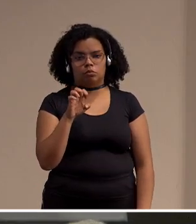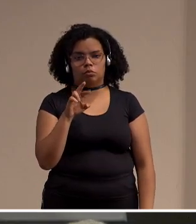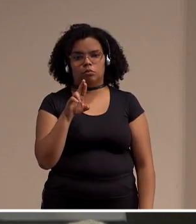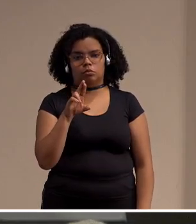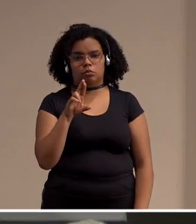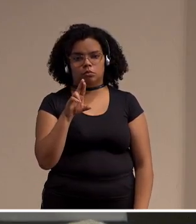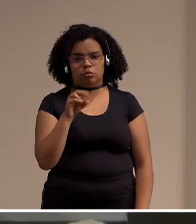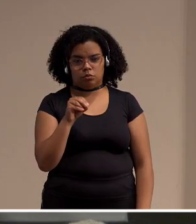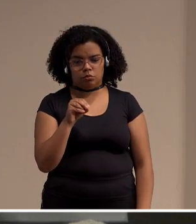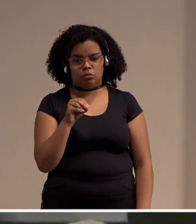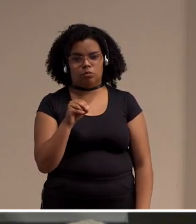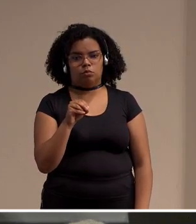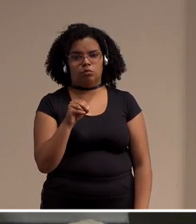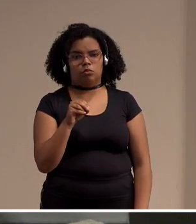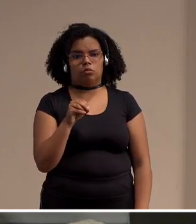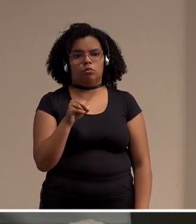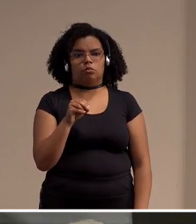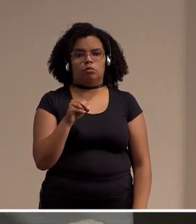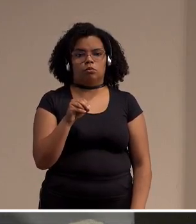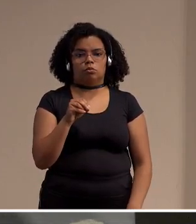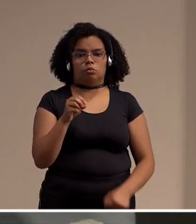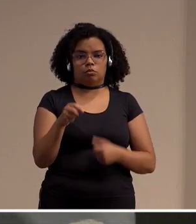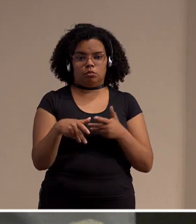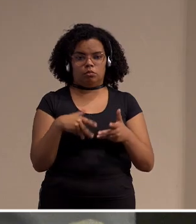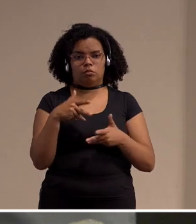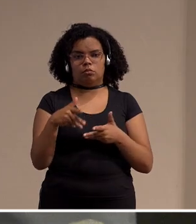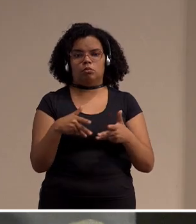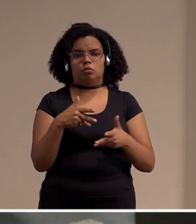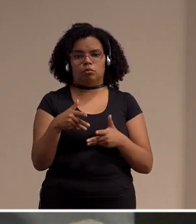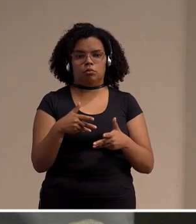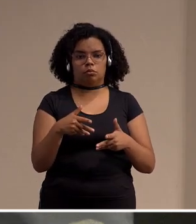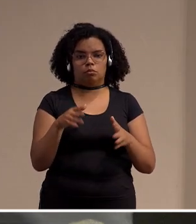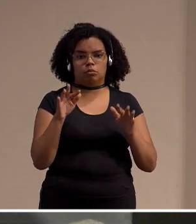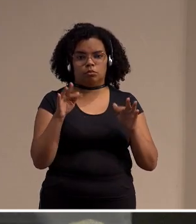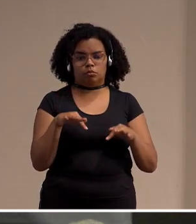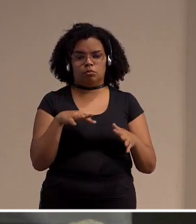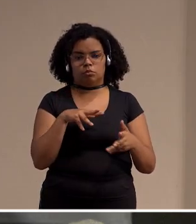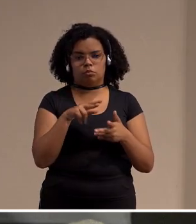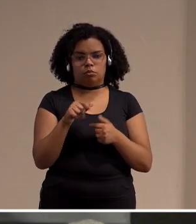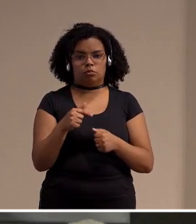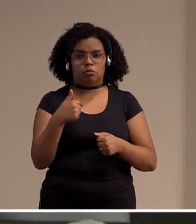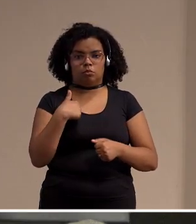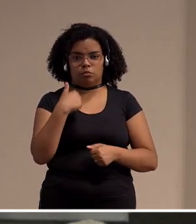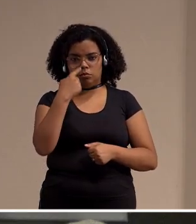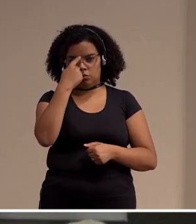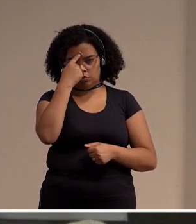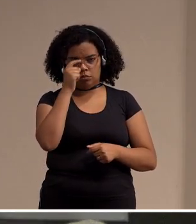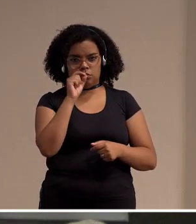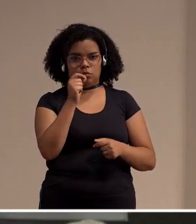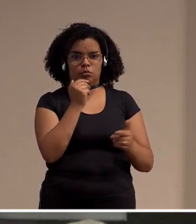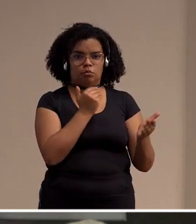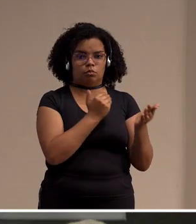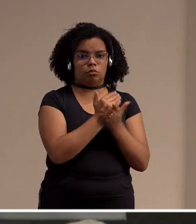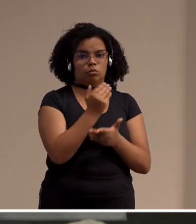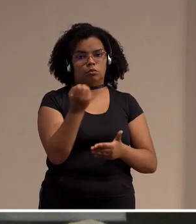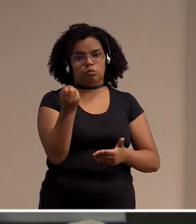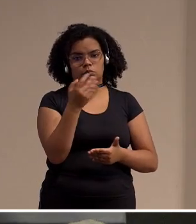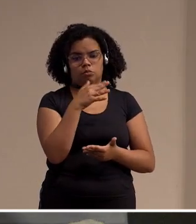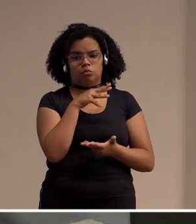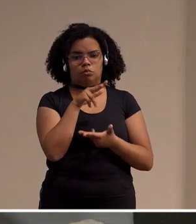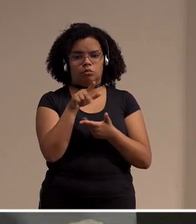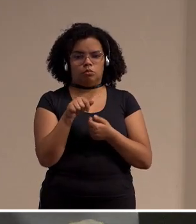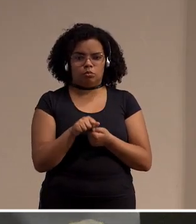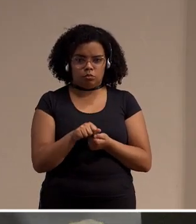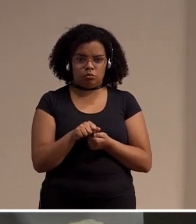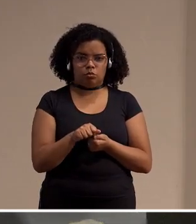um livro que trata do começo do mundo, de um novo mundo que para bem ou para o mal, mas principalmente para o bem, talvez